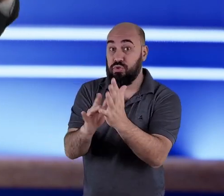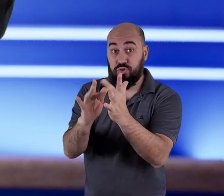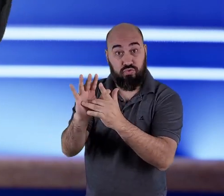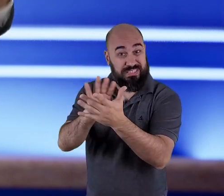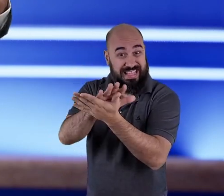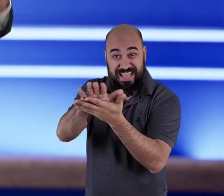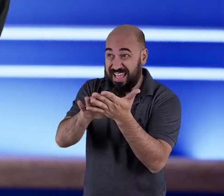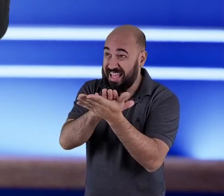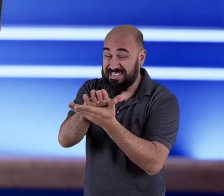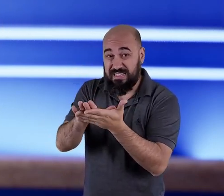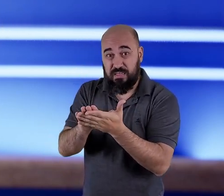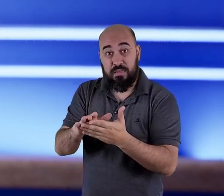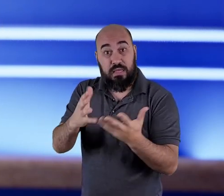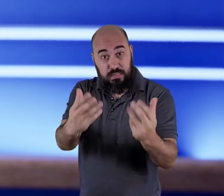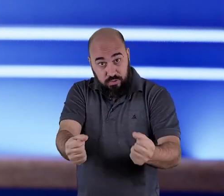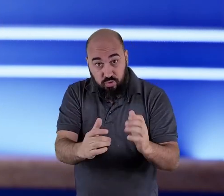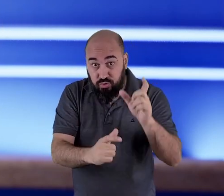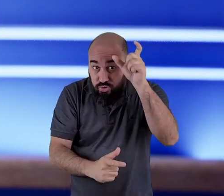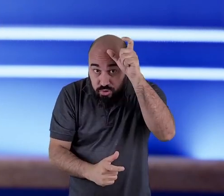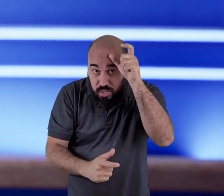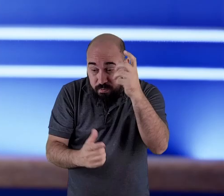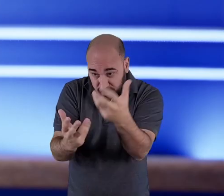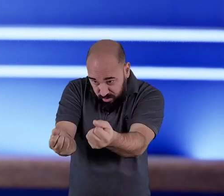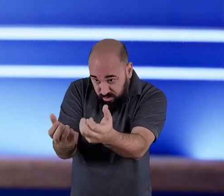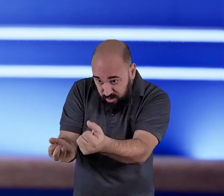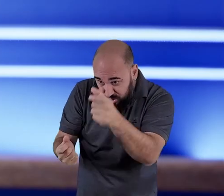trabalhar, terá de novo seu exército.